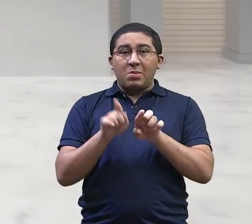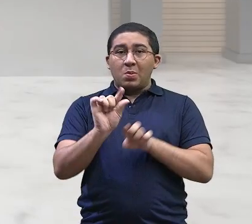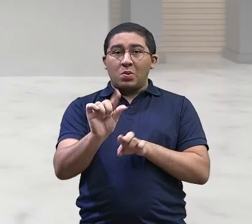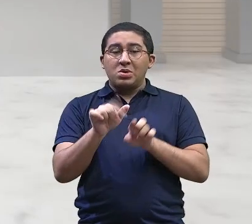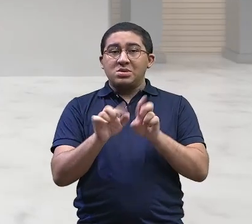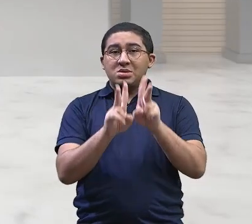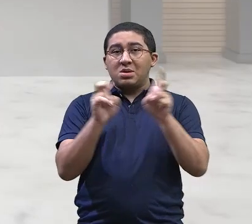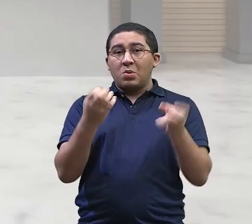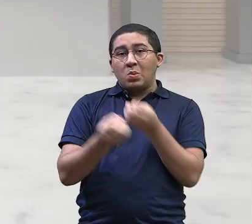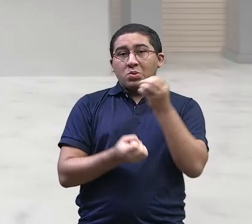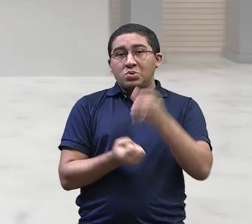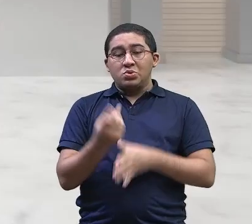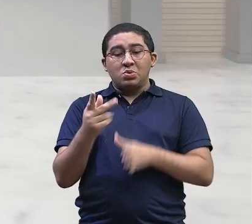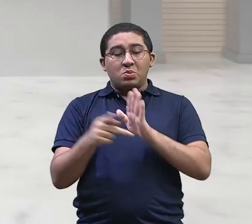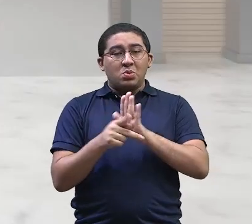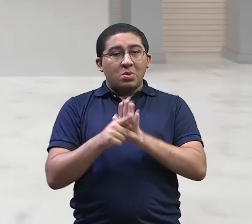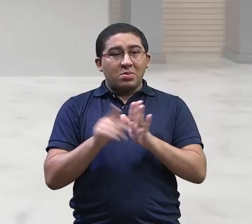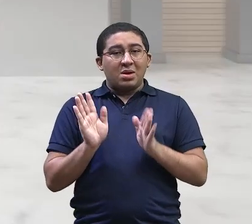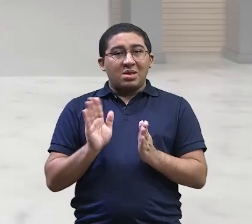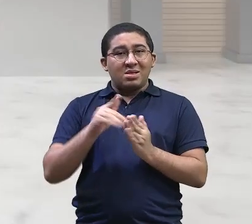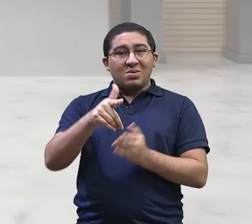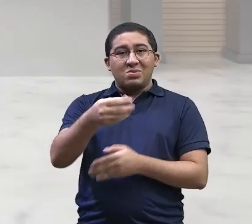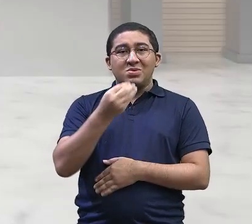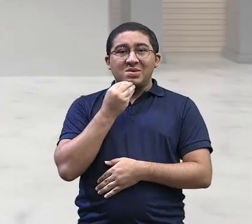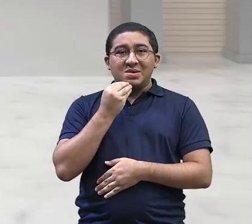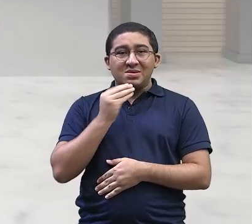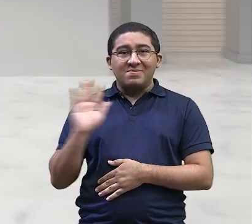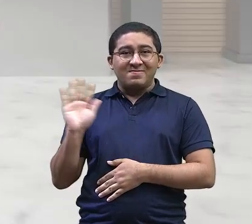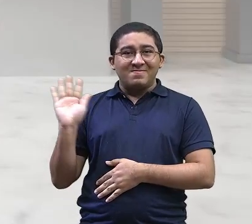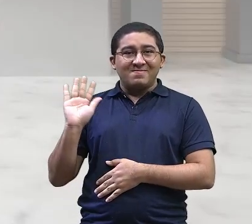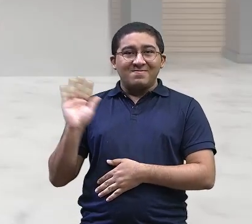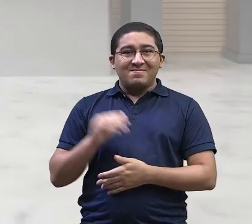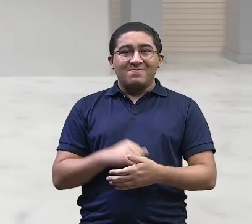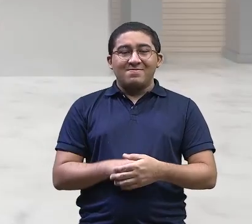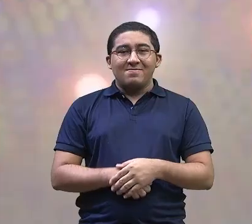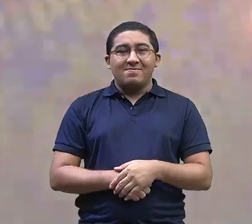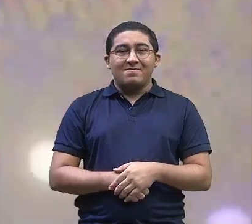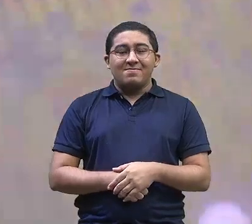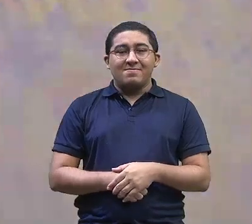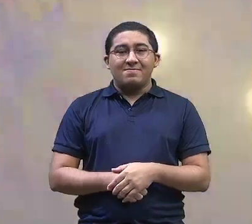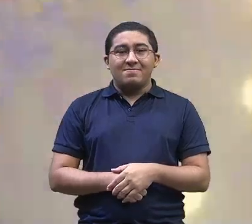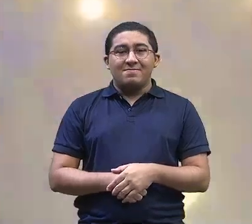sobre a formação dos combustíveis fósseis. Até uma próxima oportunidade. Tchau, tchau.